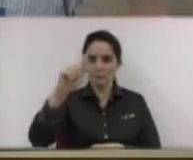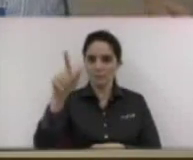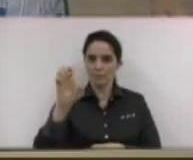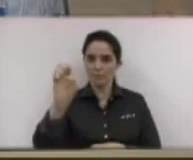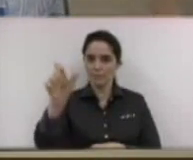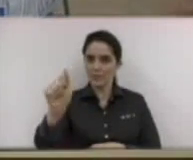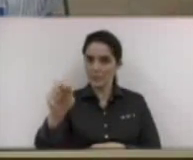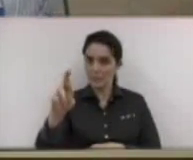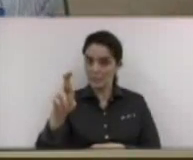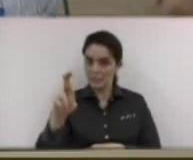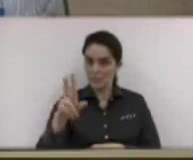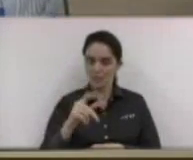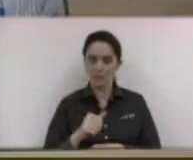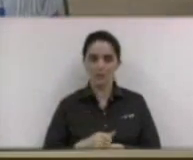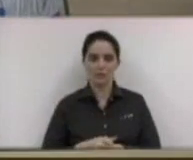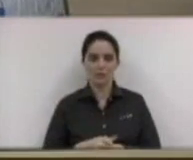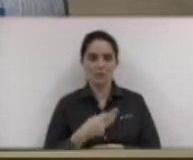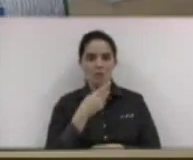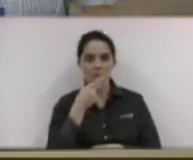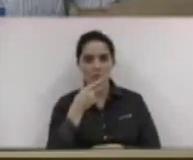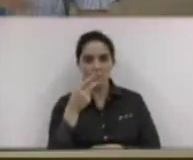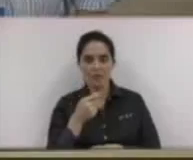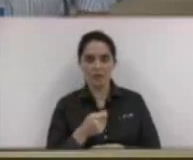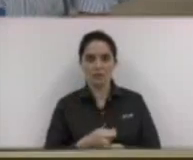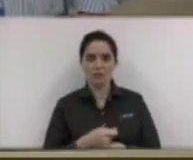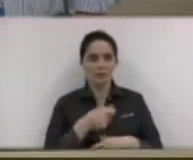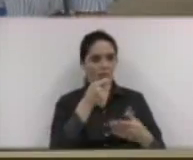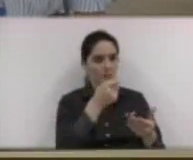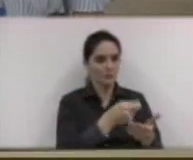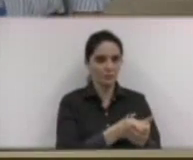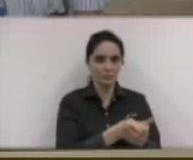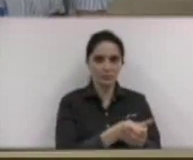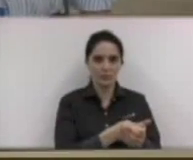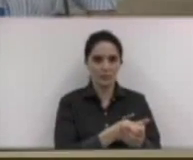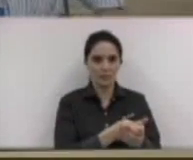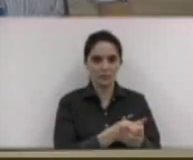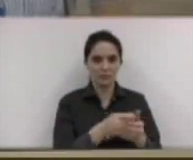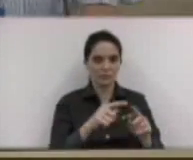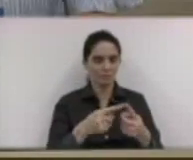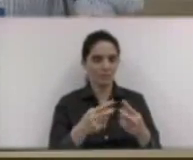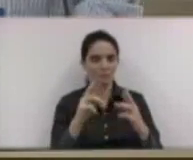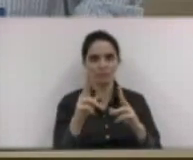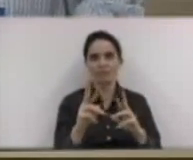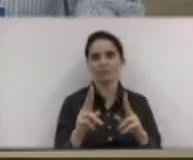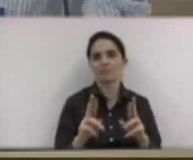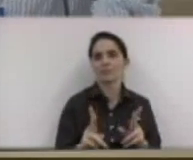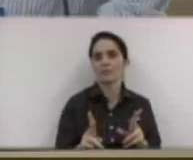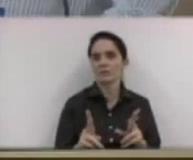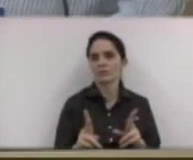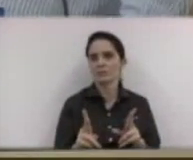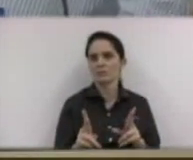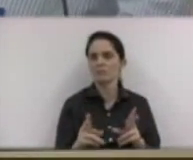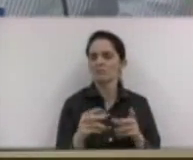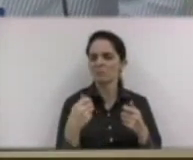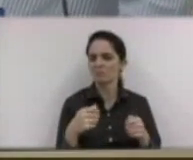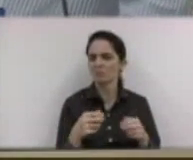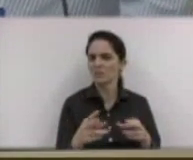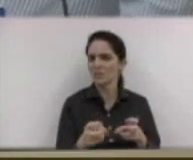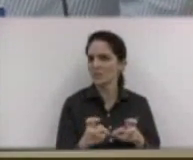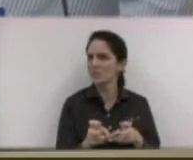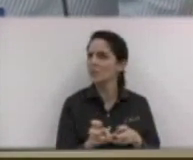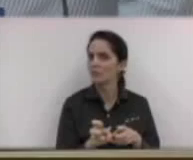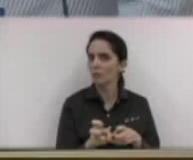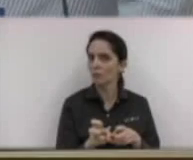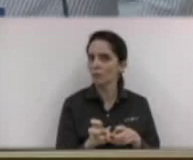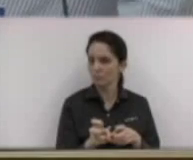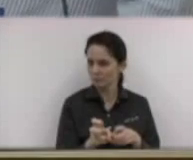estão permitindo, a pessoa vai lá, promete dar um valor e faz o bazar lá. Então, também tem que ficar atento, chamar essas